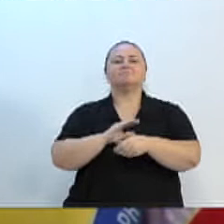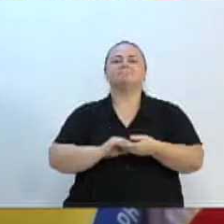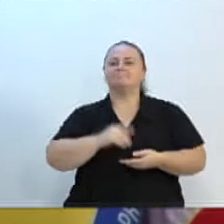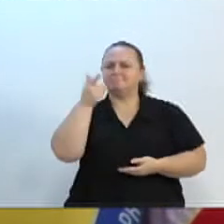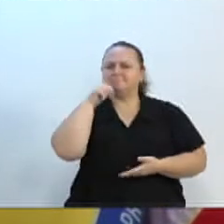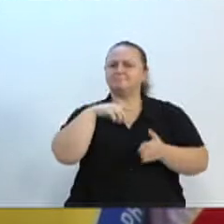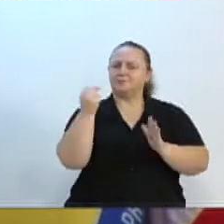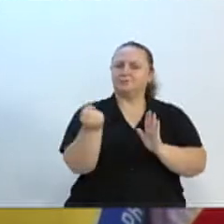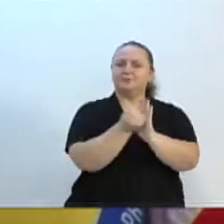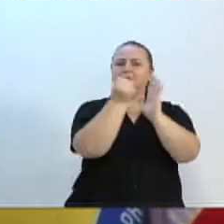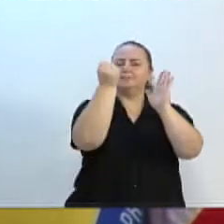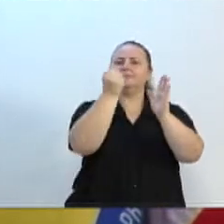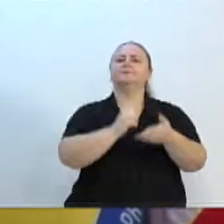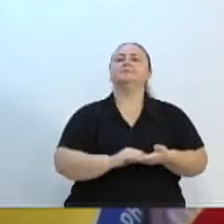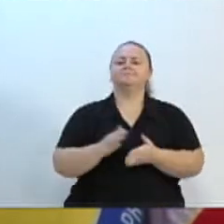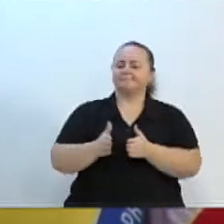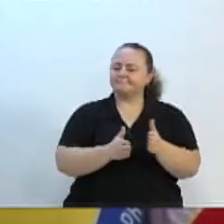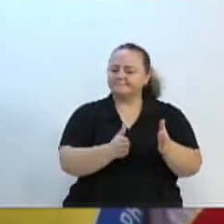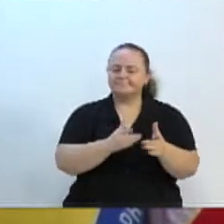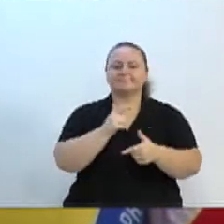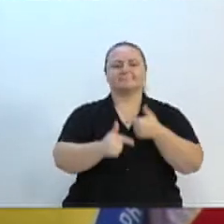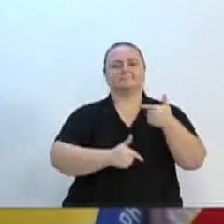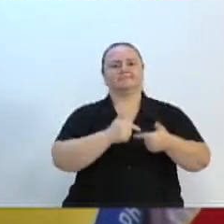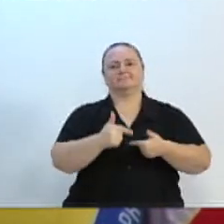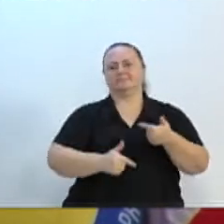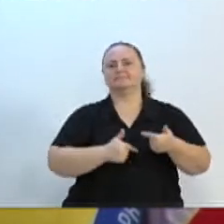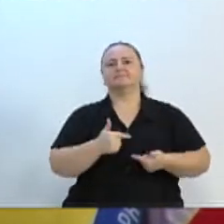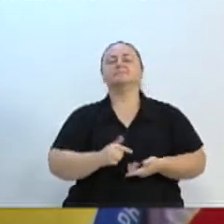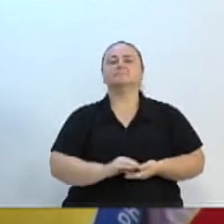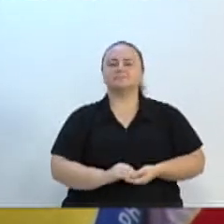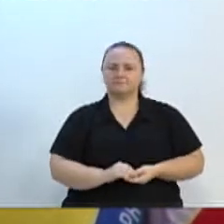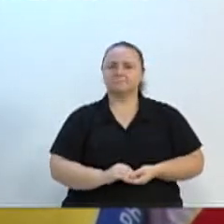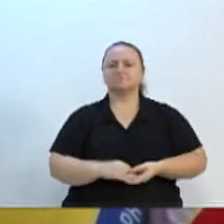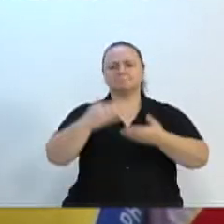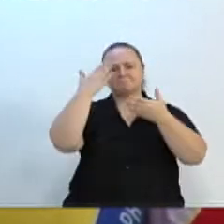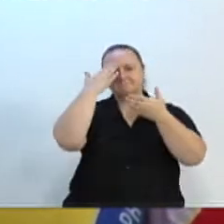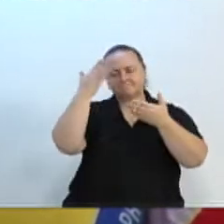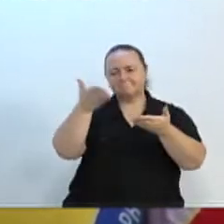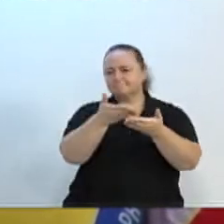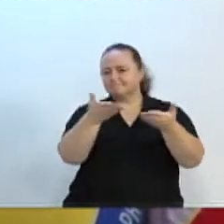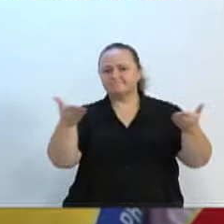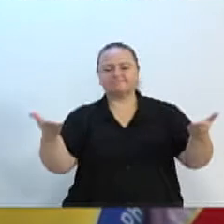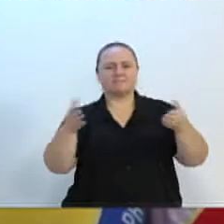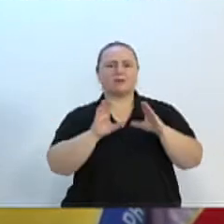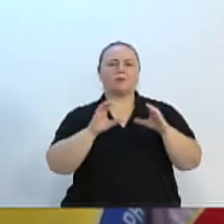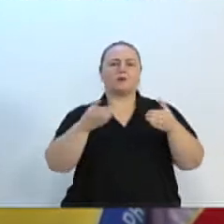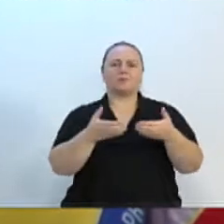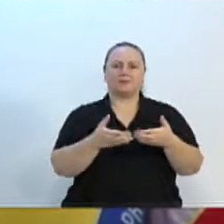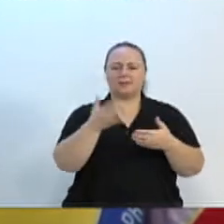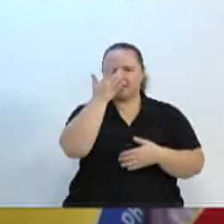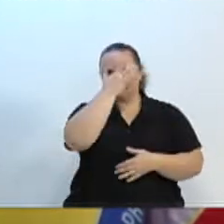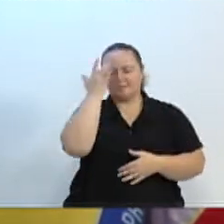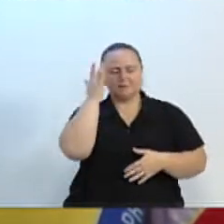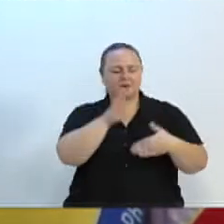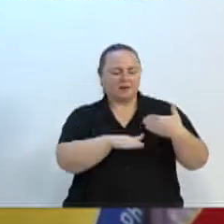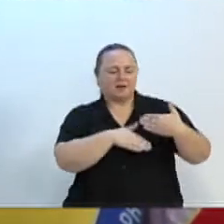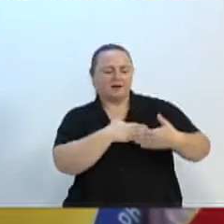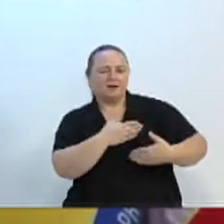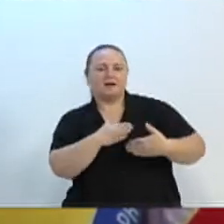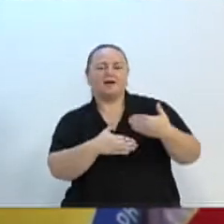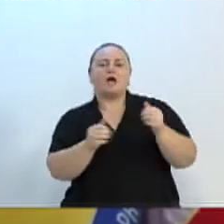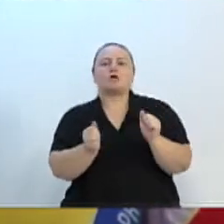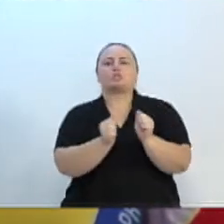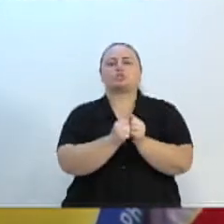nossas características na condução dos trabalhos aqui. Agradeço sempre o carinho da comunidade, todas as pessoas que acompanham passo a passo aí das